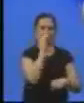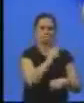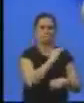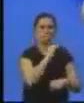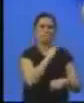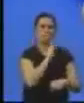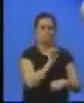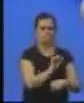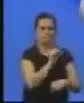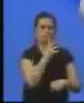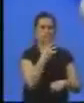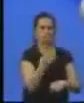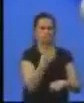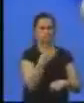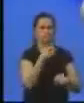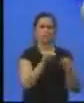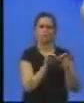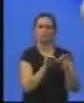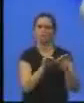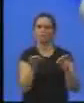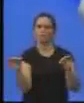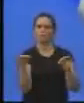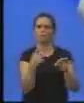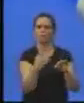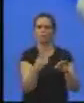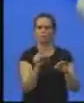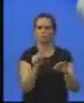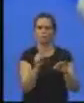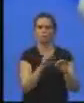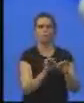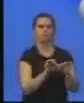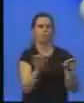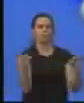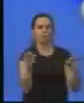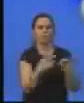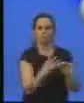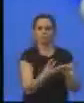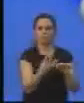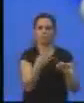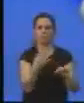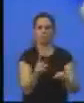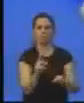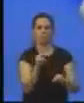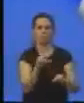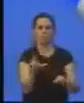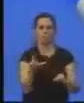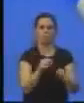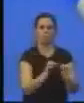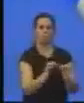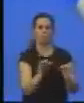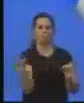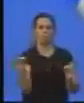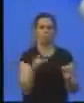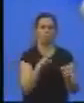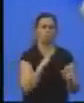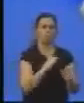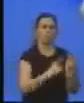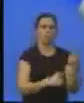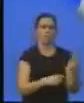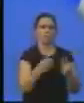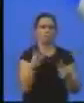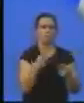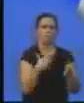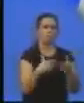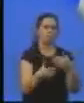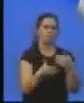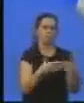é de 4 metros por segundo. Se você substituir um t igual a 2, t igual a 3, você vai ter outras